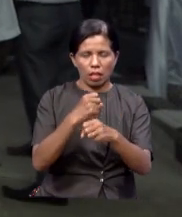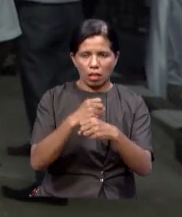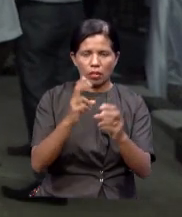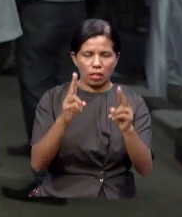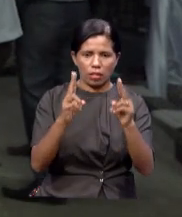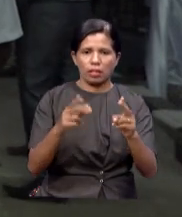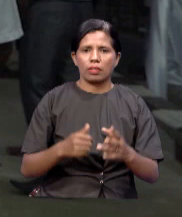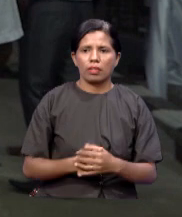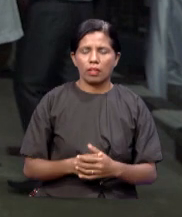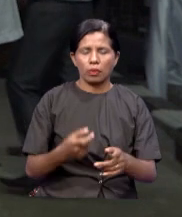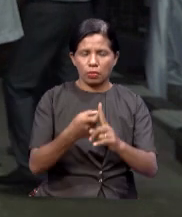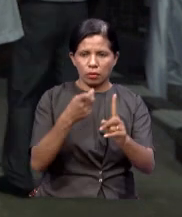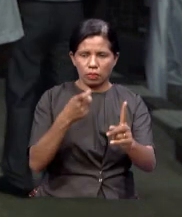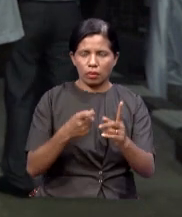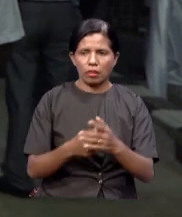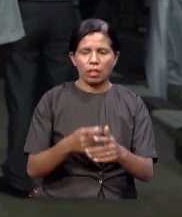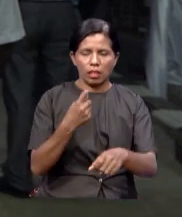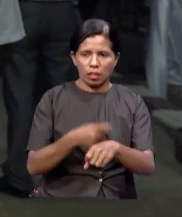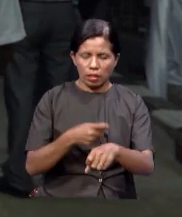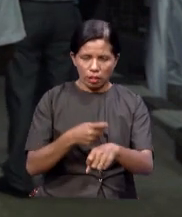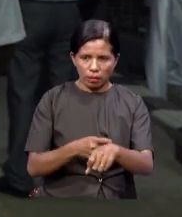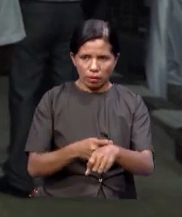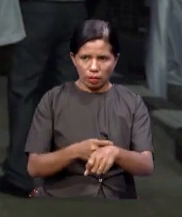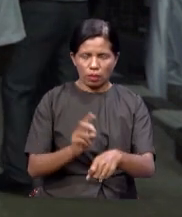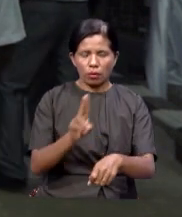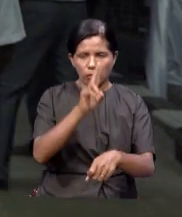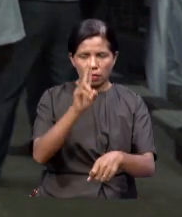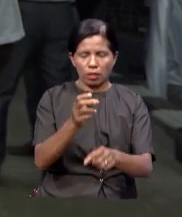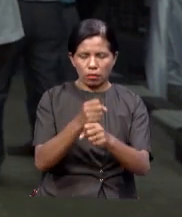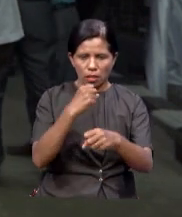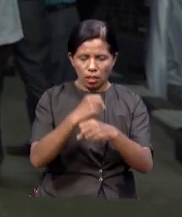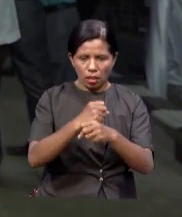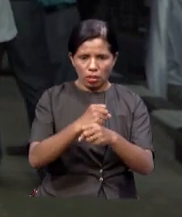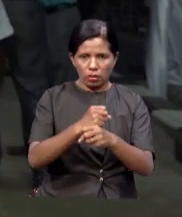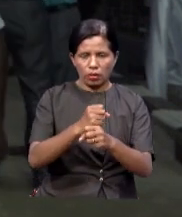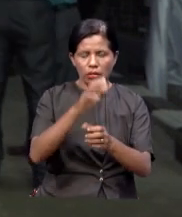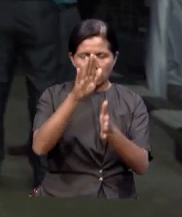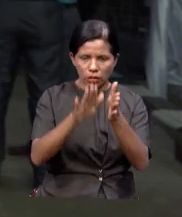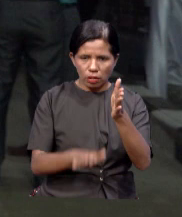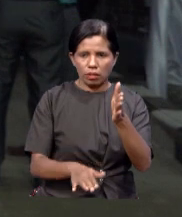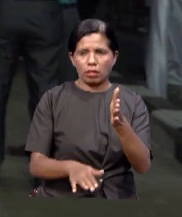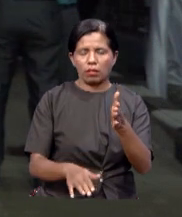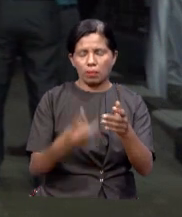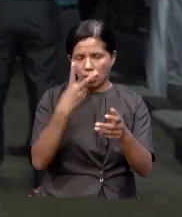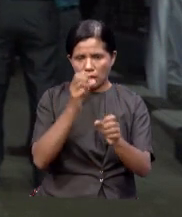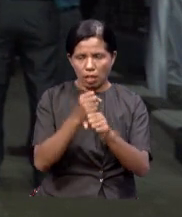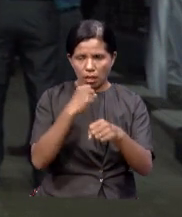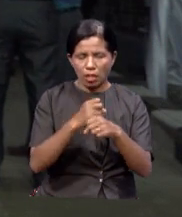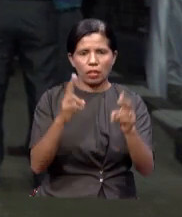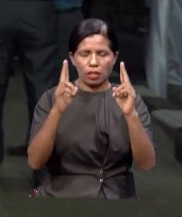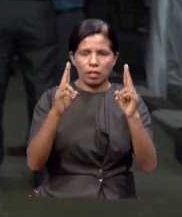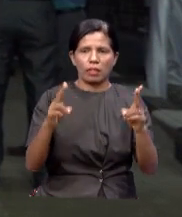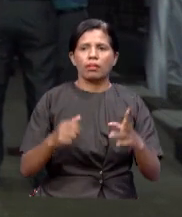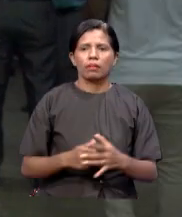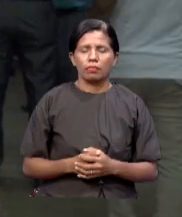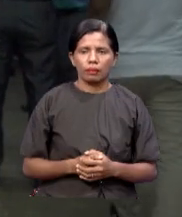dehan usi be tempo ne be makania uza para to halo scan ya loro ni ren nivel halo maksimum